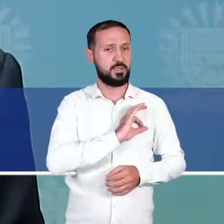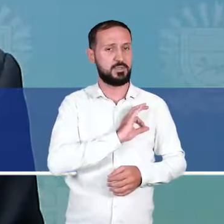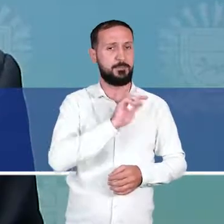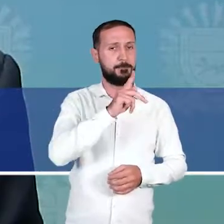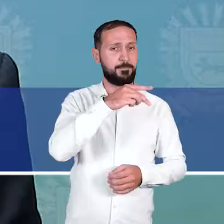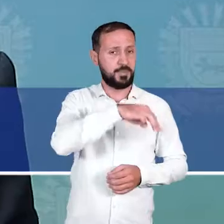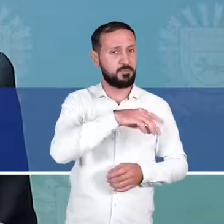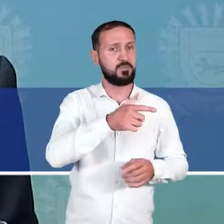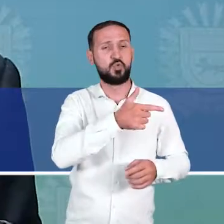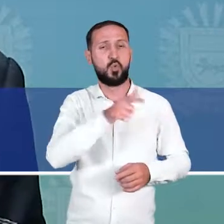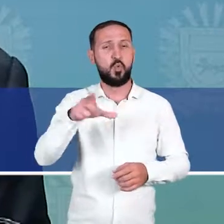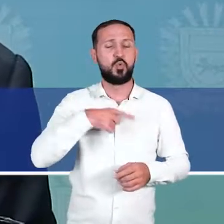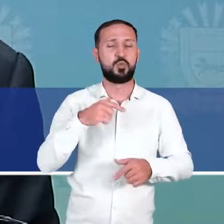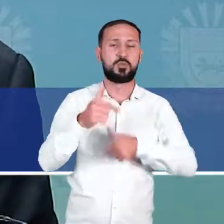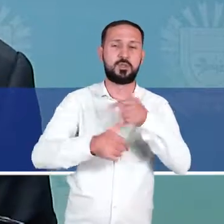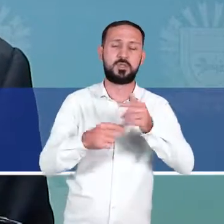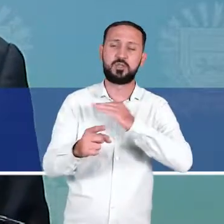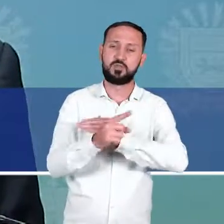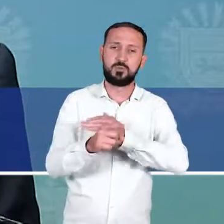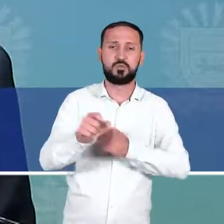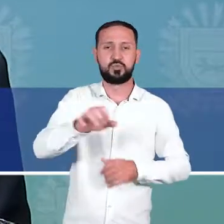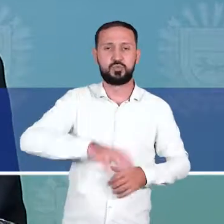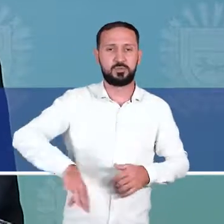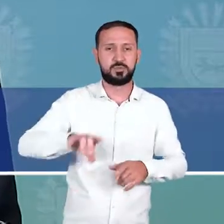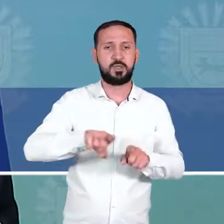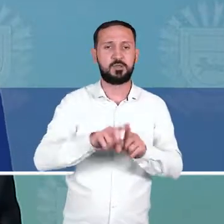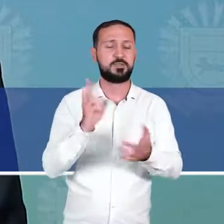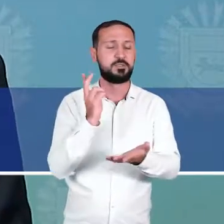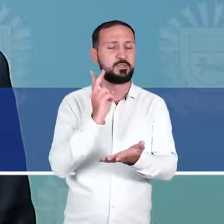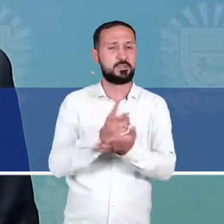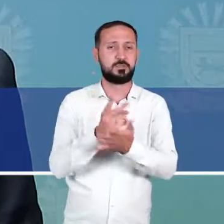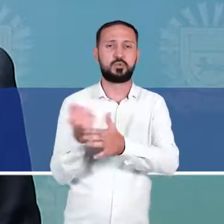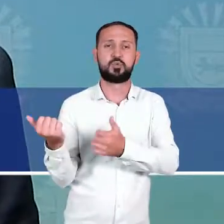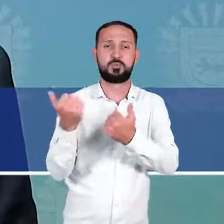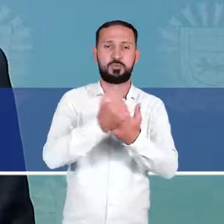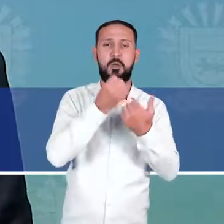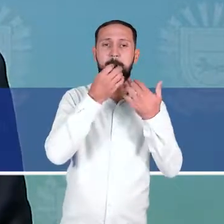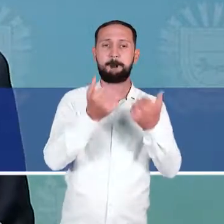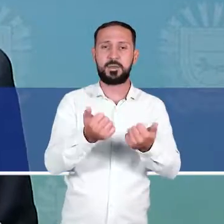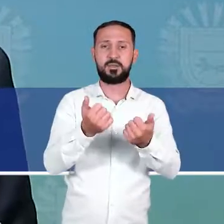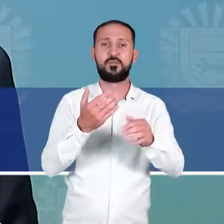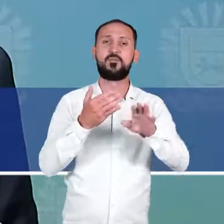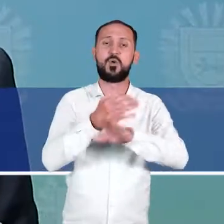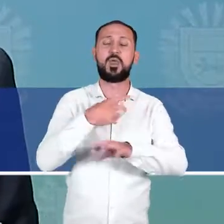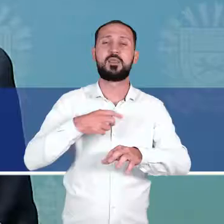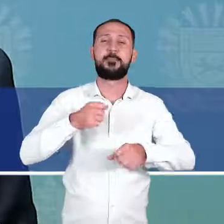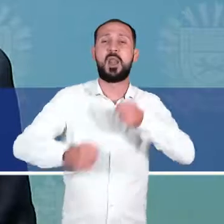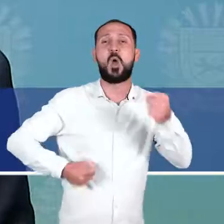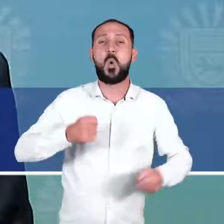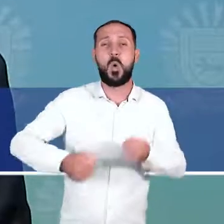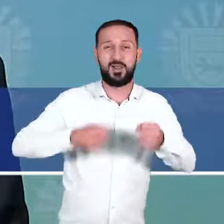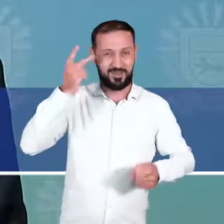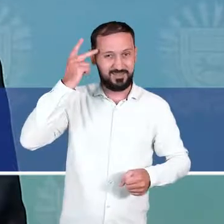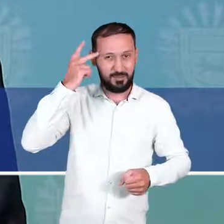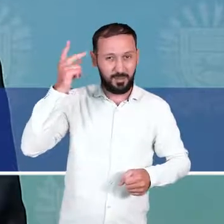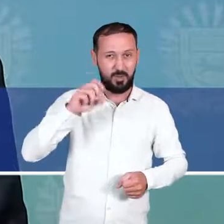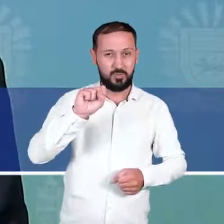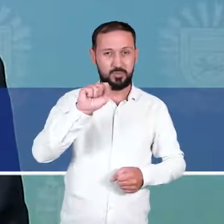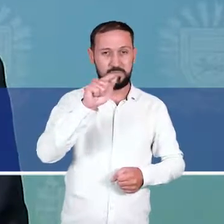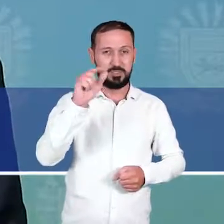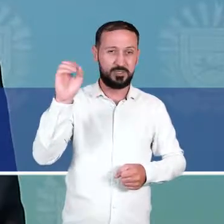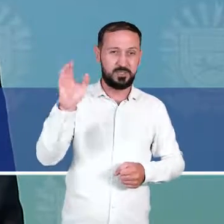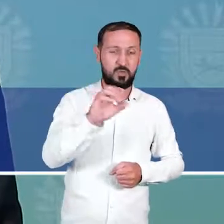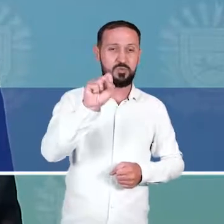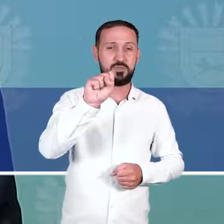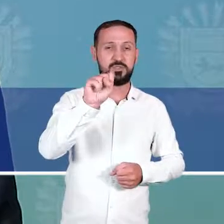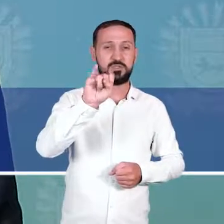de uma forma em geral, fazendo um social e também nos representando muito bem, chegando aí até a São Silvestre, uma das melhores